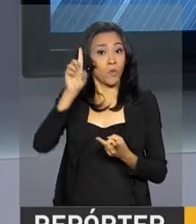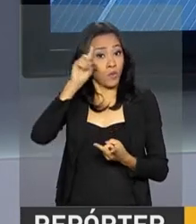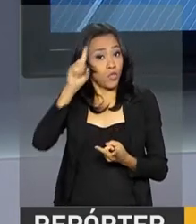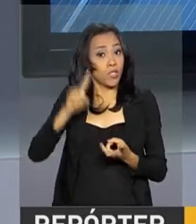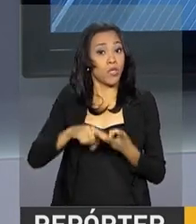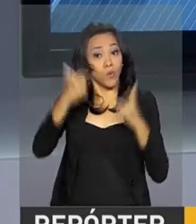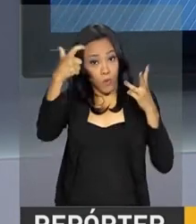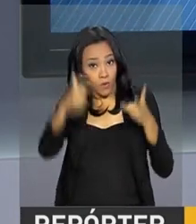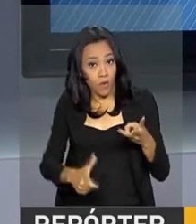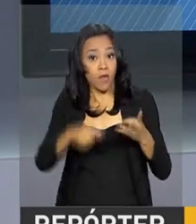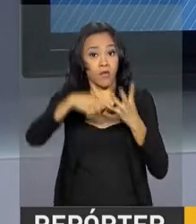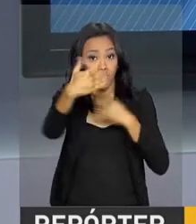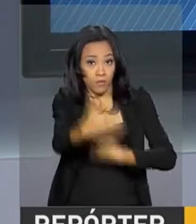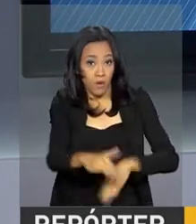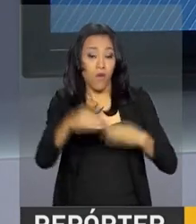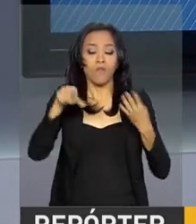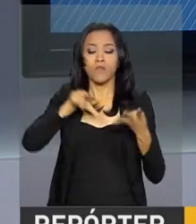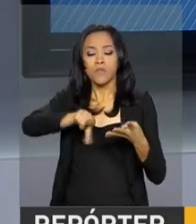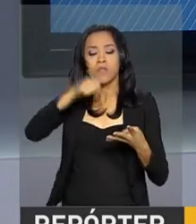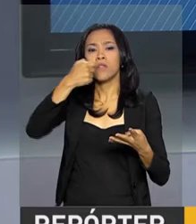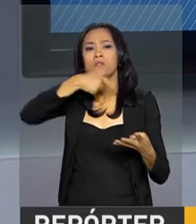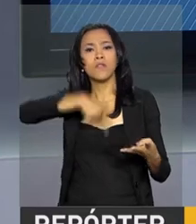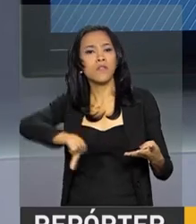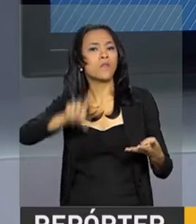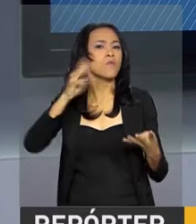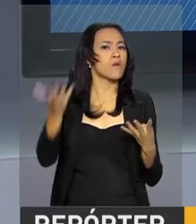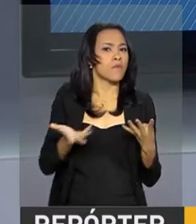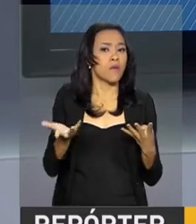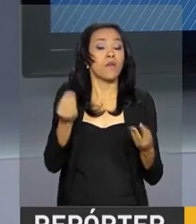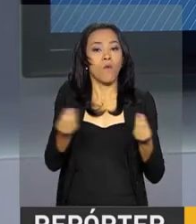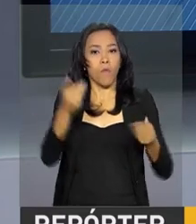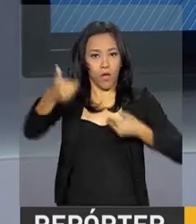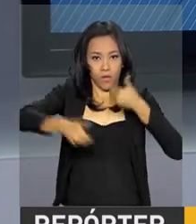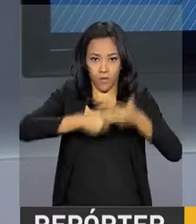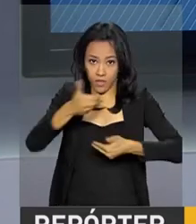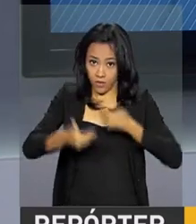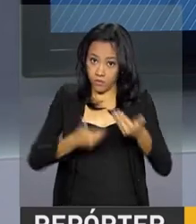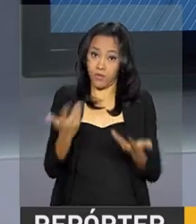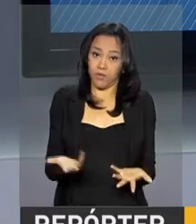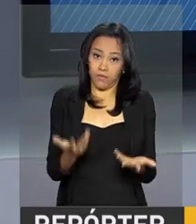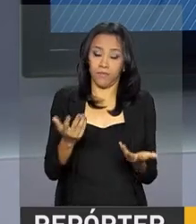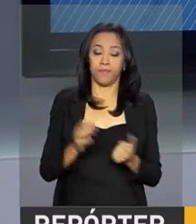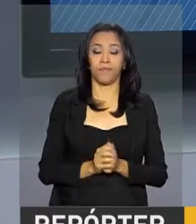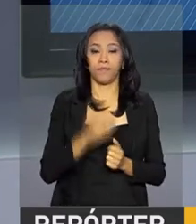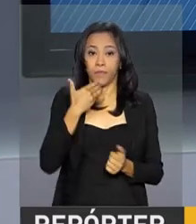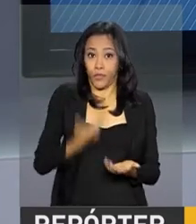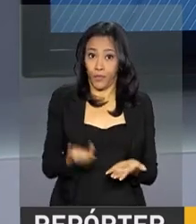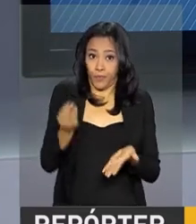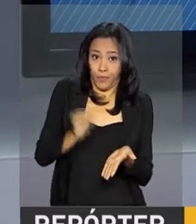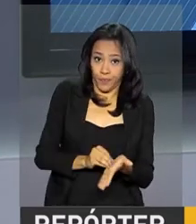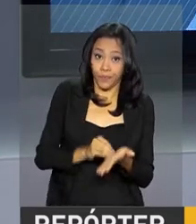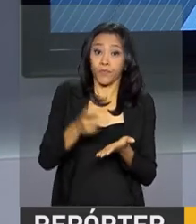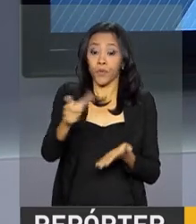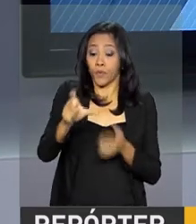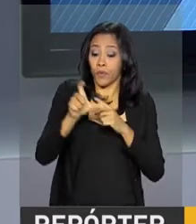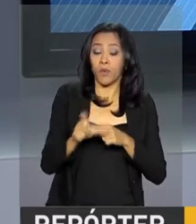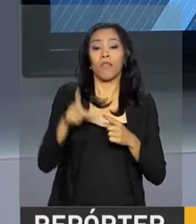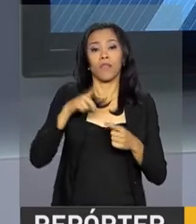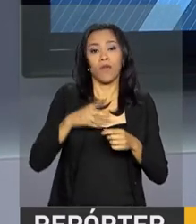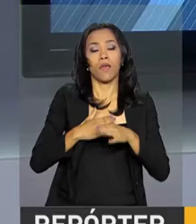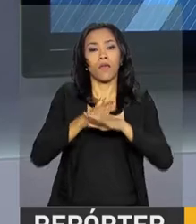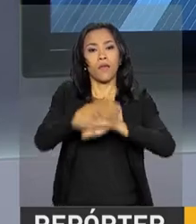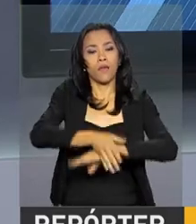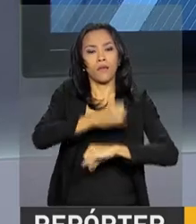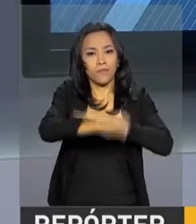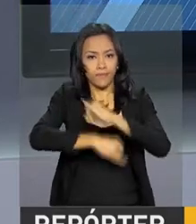horário local das provas a opção de língua estrangeira e os atendimentos específicos solicitados o documento está disponível na página do